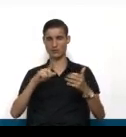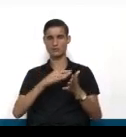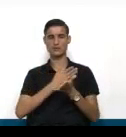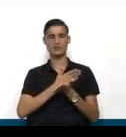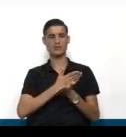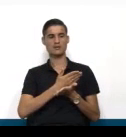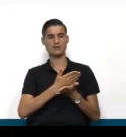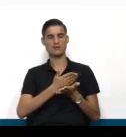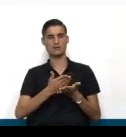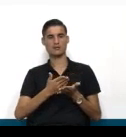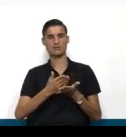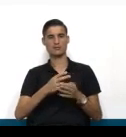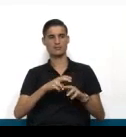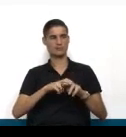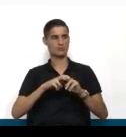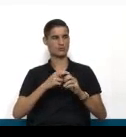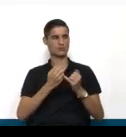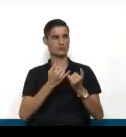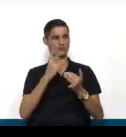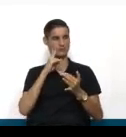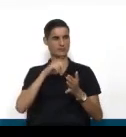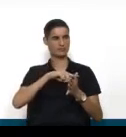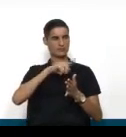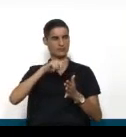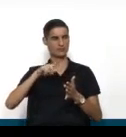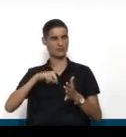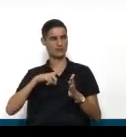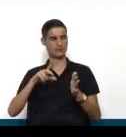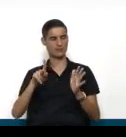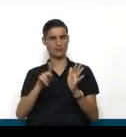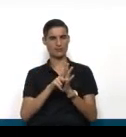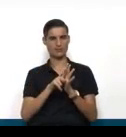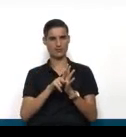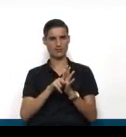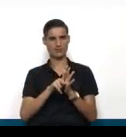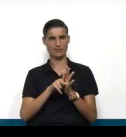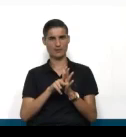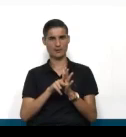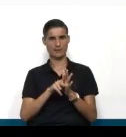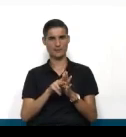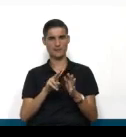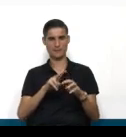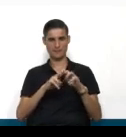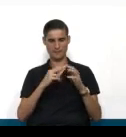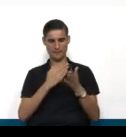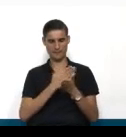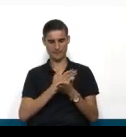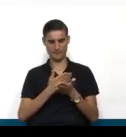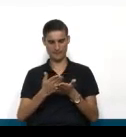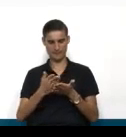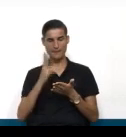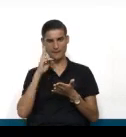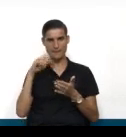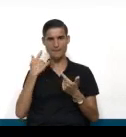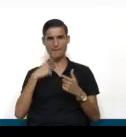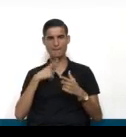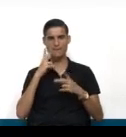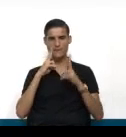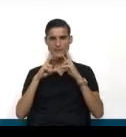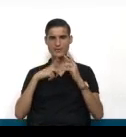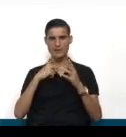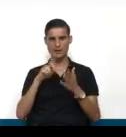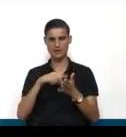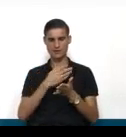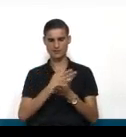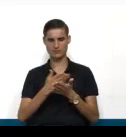inicial dado por este gráfico da função. O que quer dizer isso? Quer dizer que de início, lembra que quando a gente trabalhava